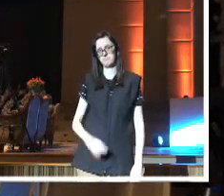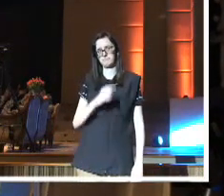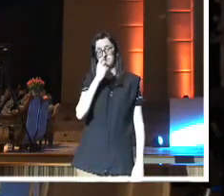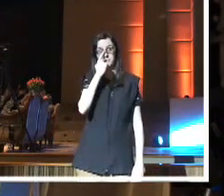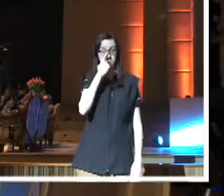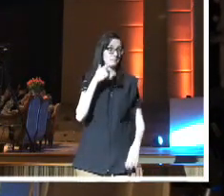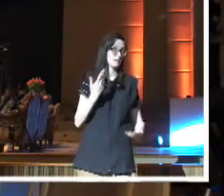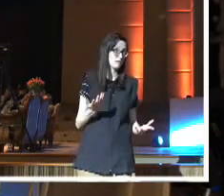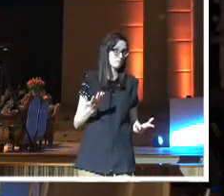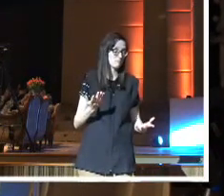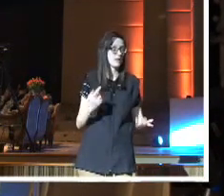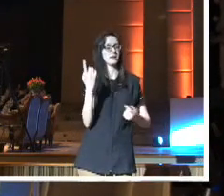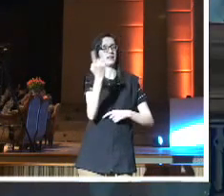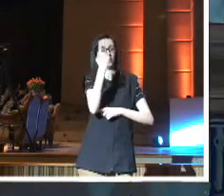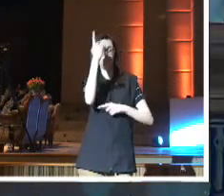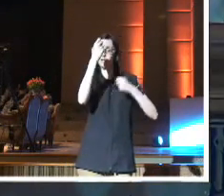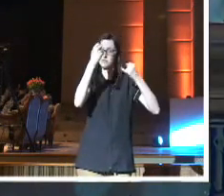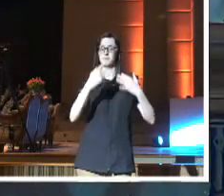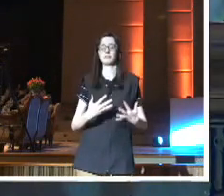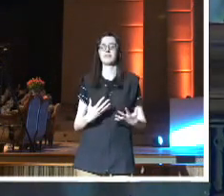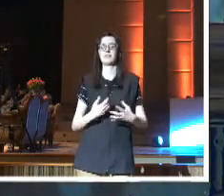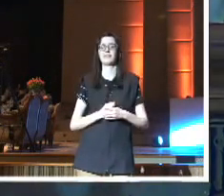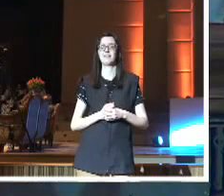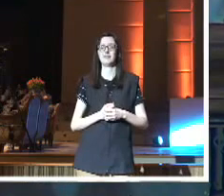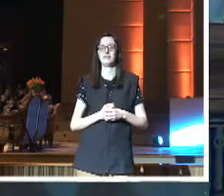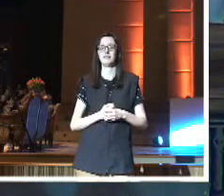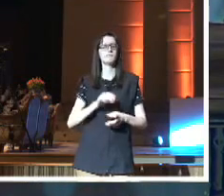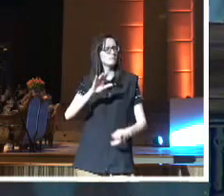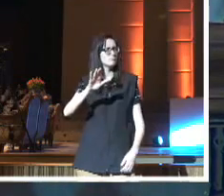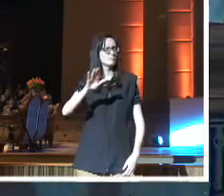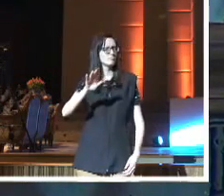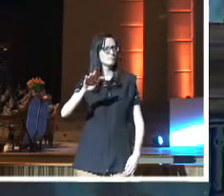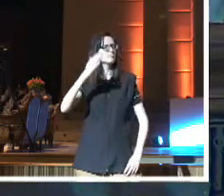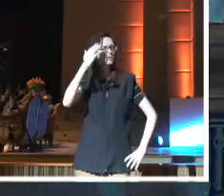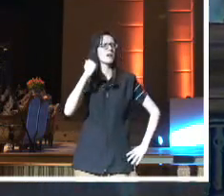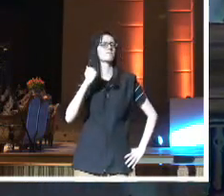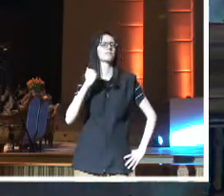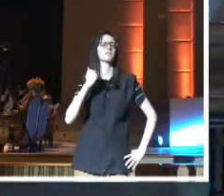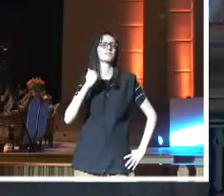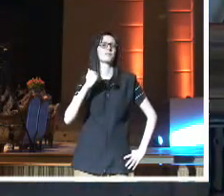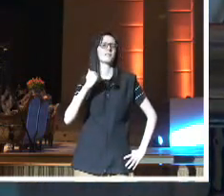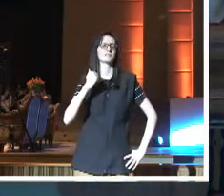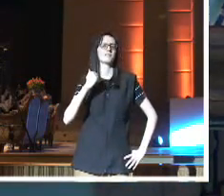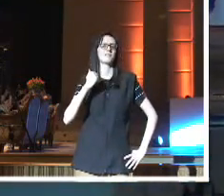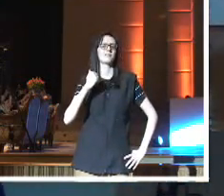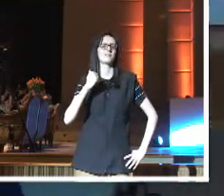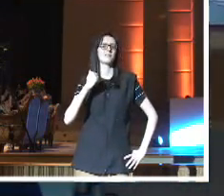E aí, Davi está dizendo: sabe de uma coisa?